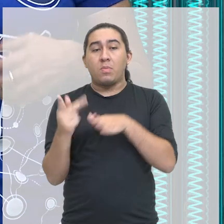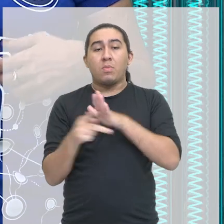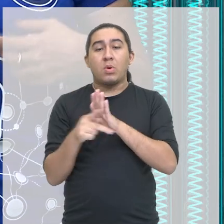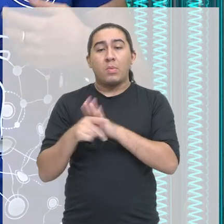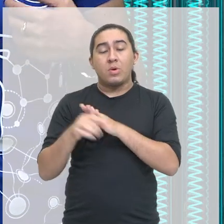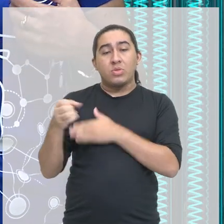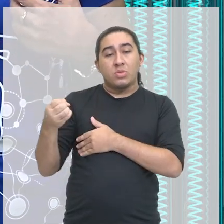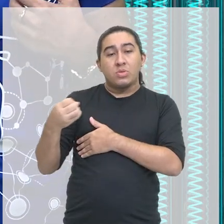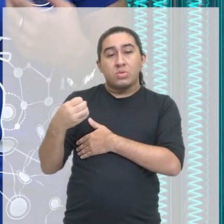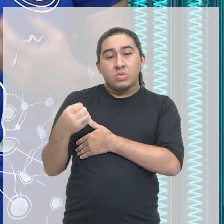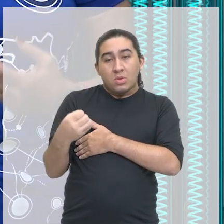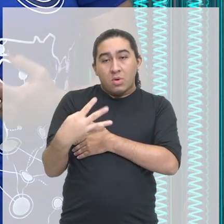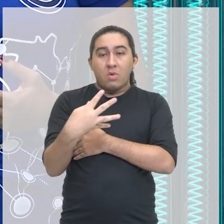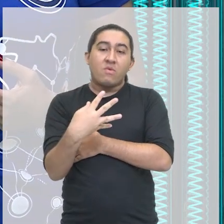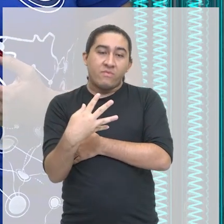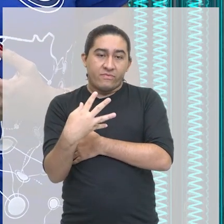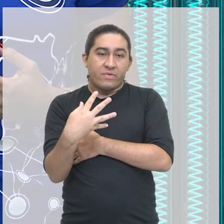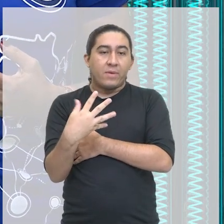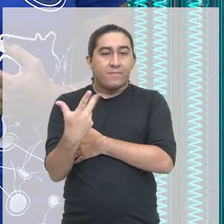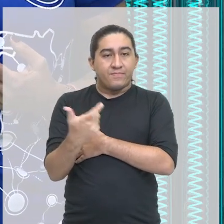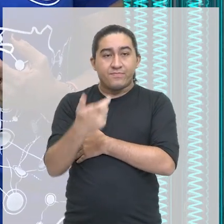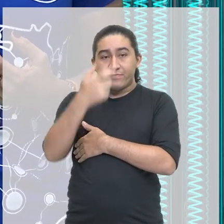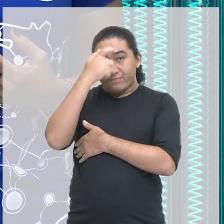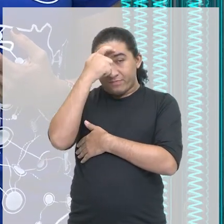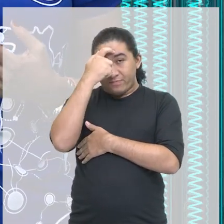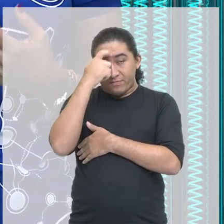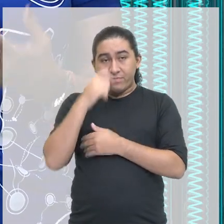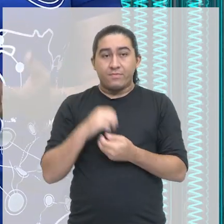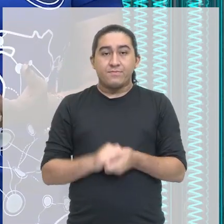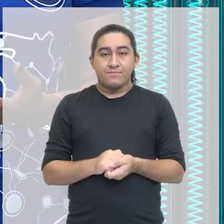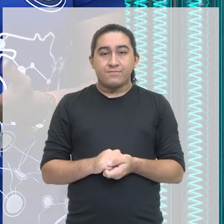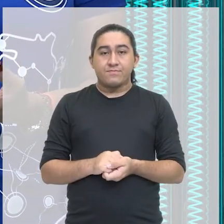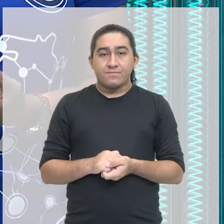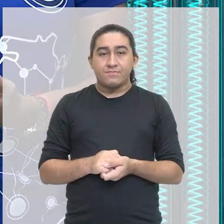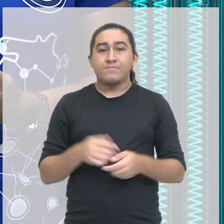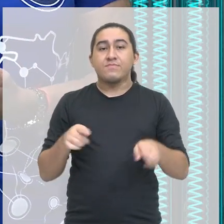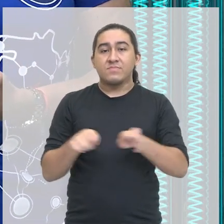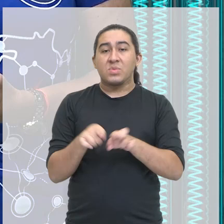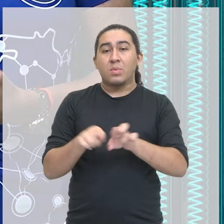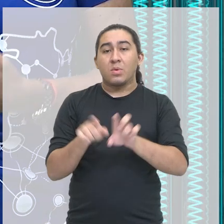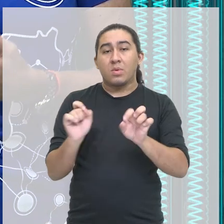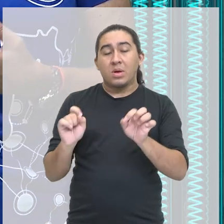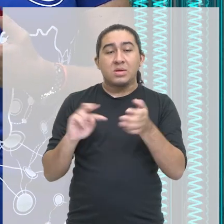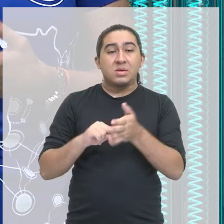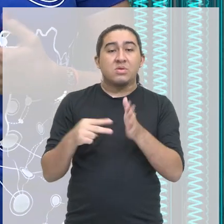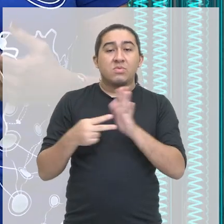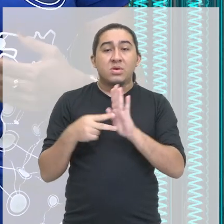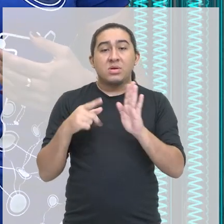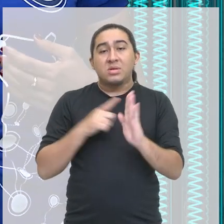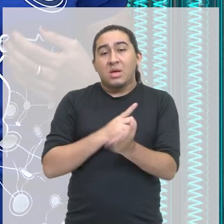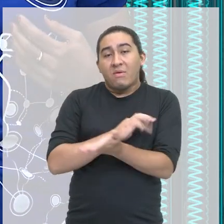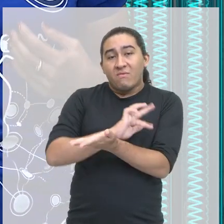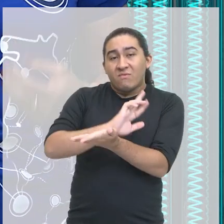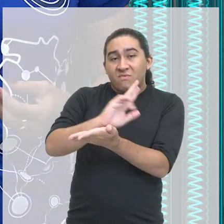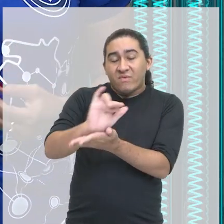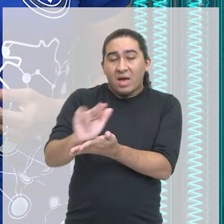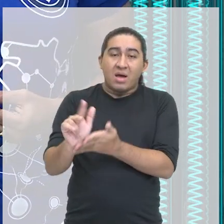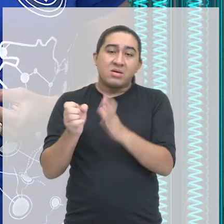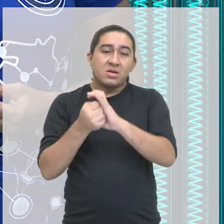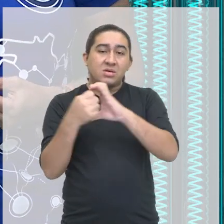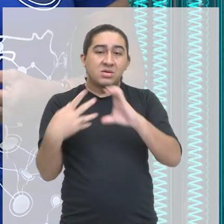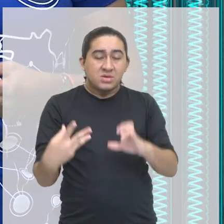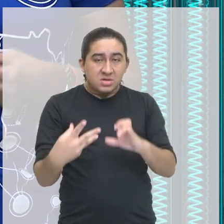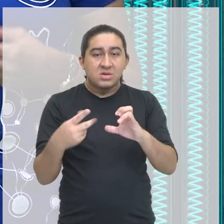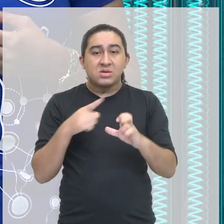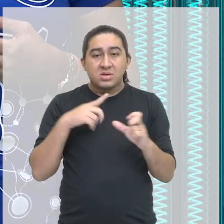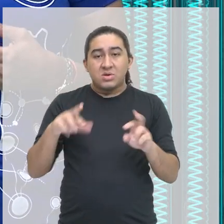uma nova mentalidade. E, ao mesmo tempo, ela abriu espaço para a diversidade de